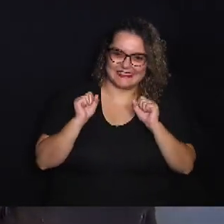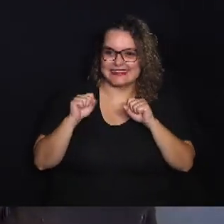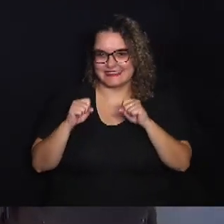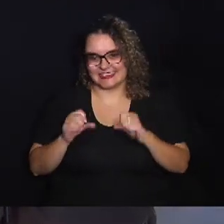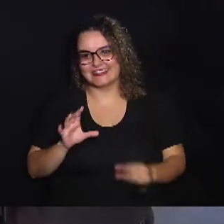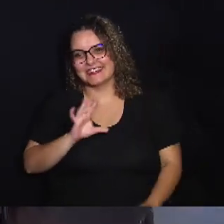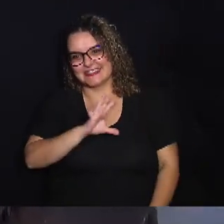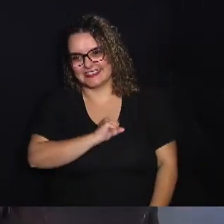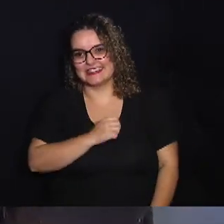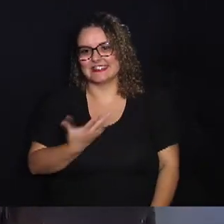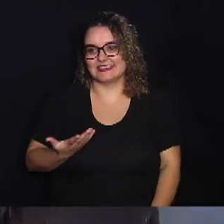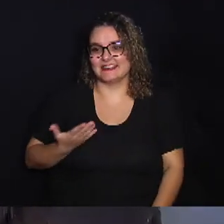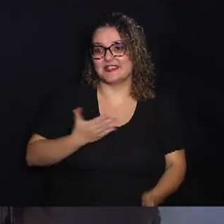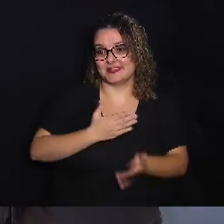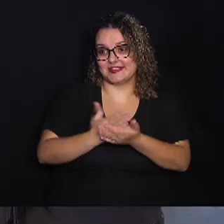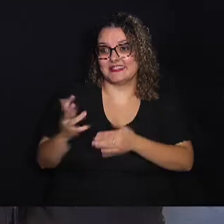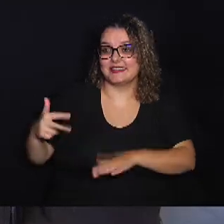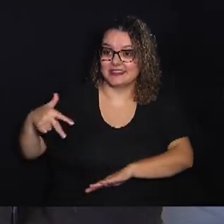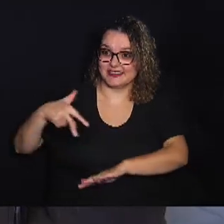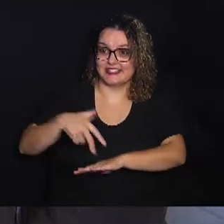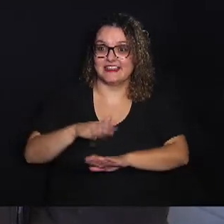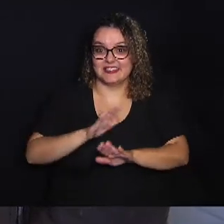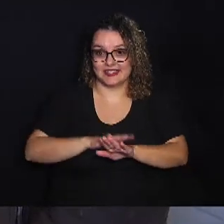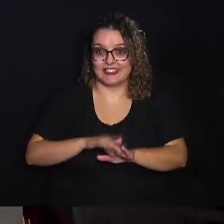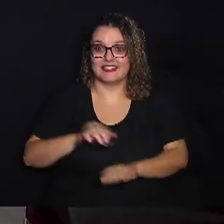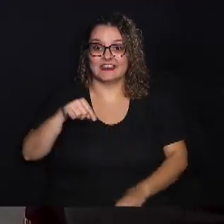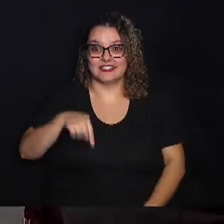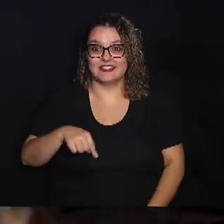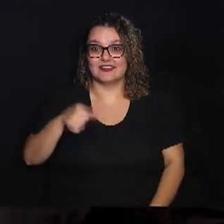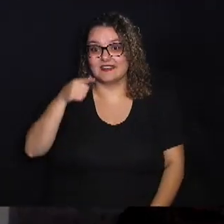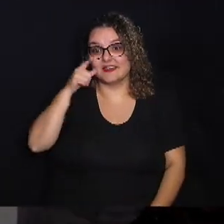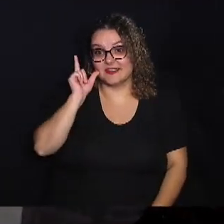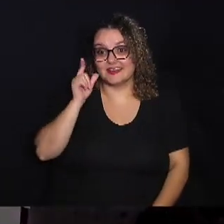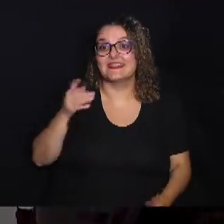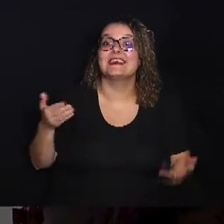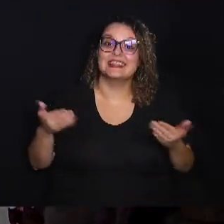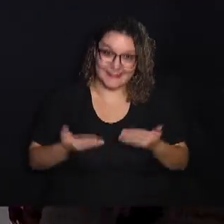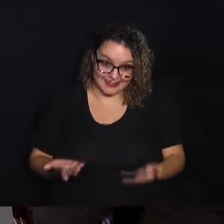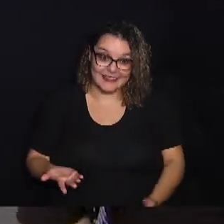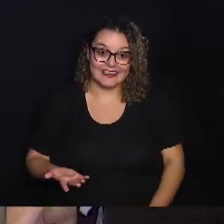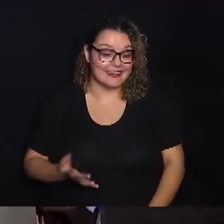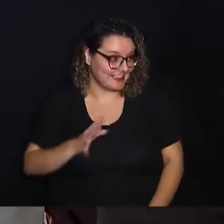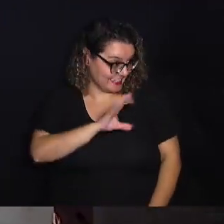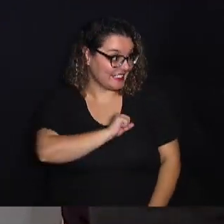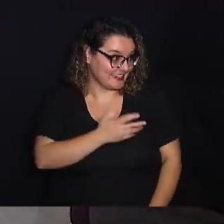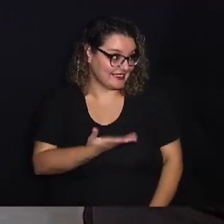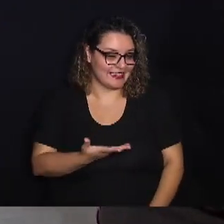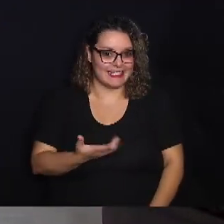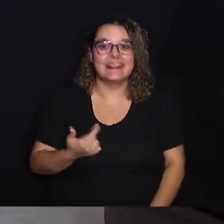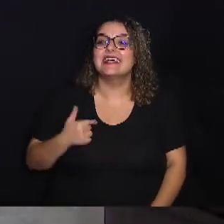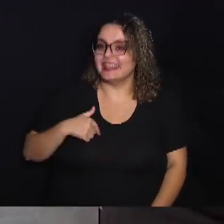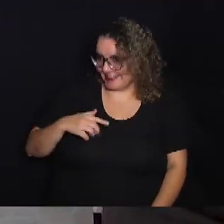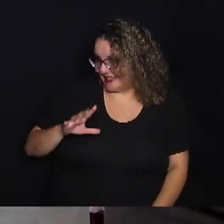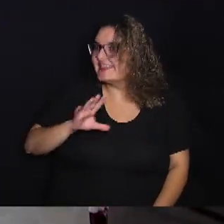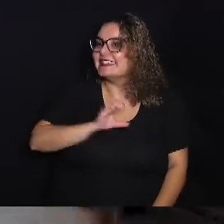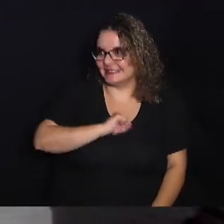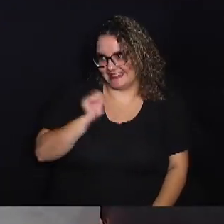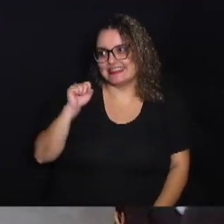eu comecei a vir para essas atividades aqui, eu vim ontem e tô vindo hoje. Tá gostando? Mas eu tô gostando,